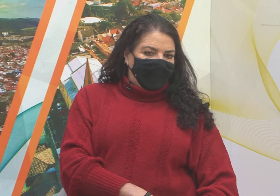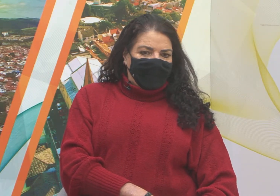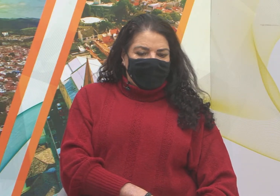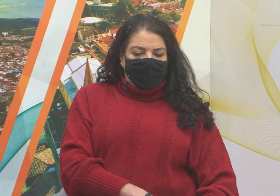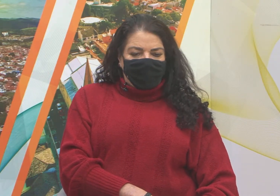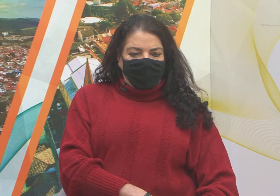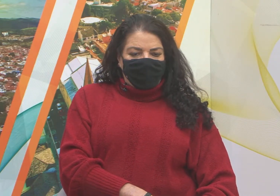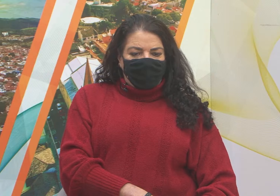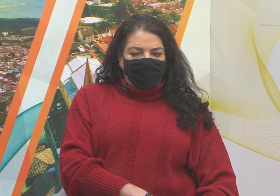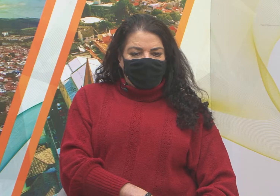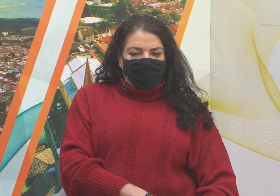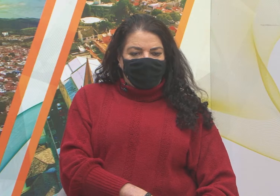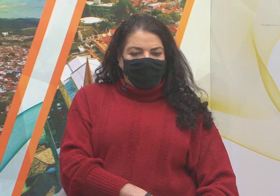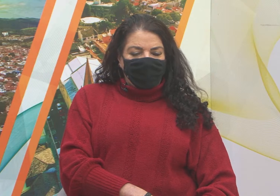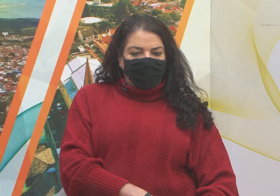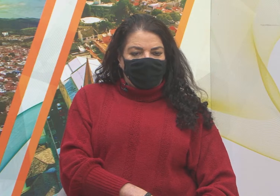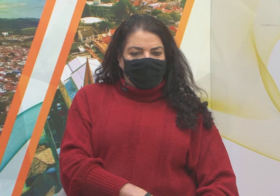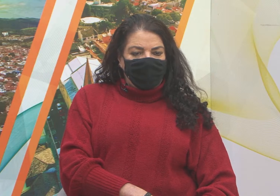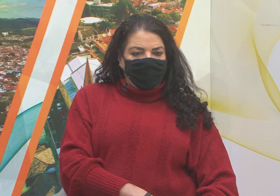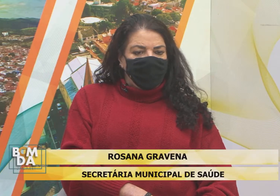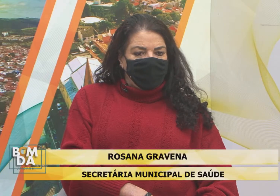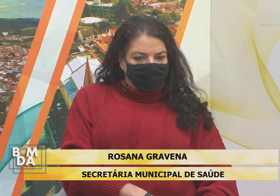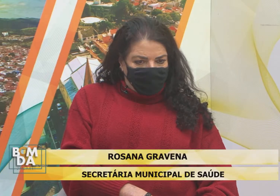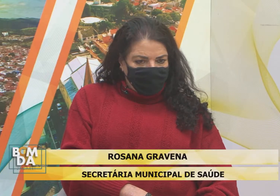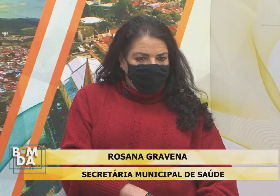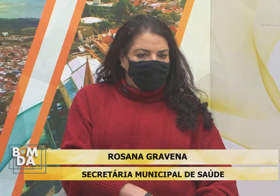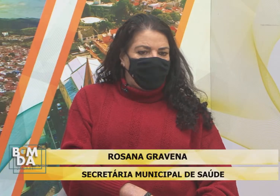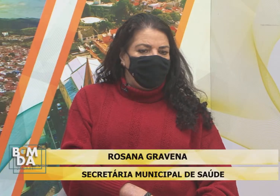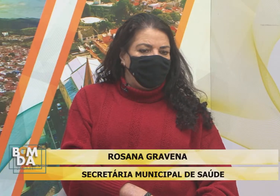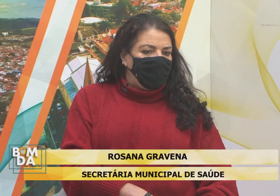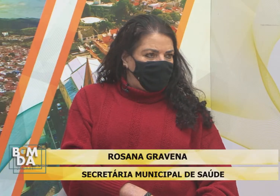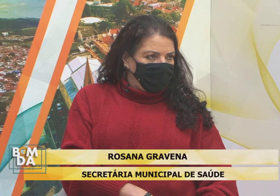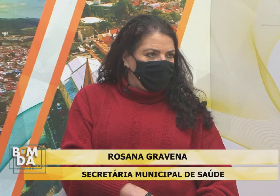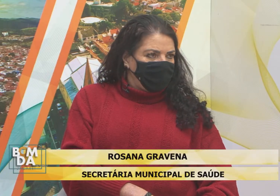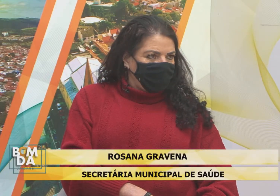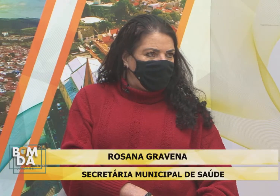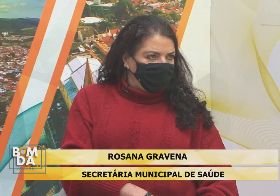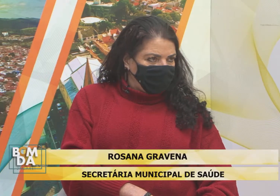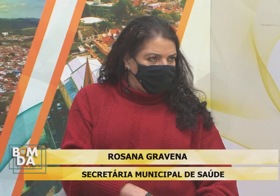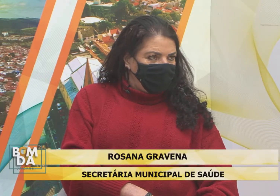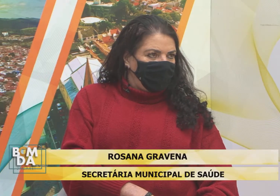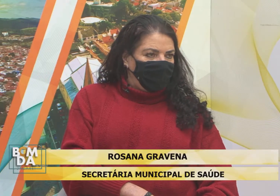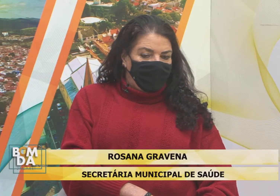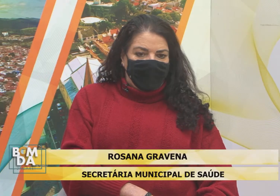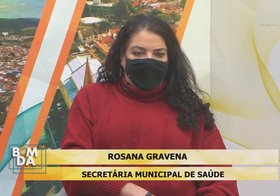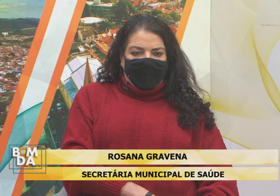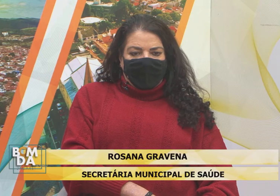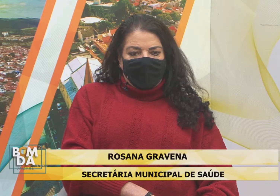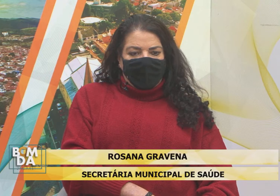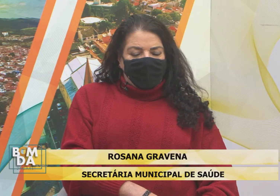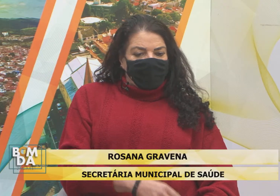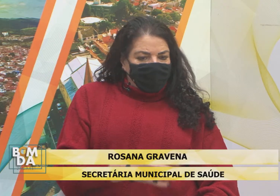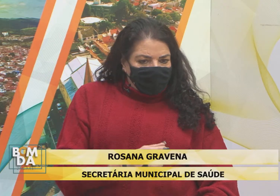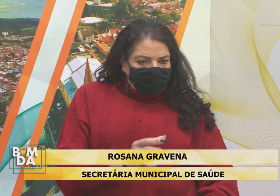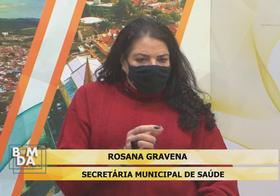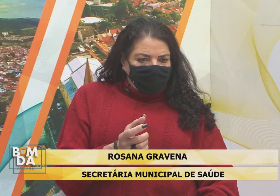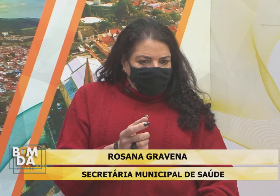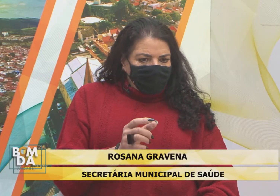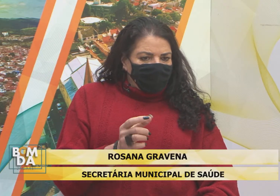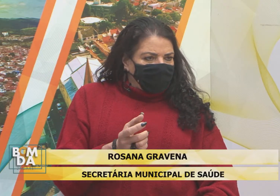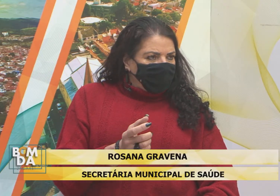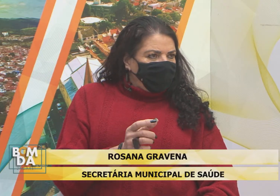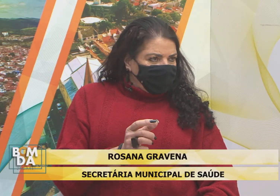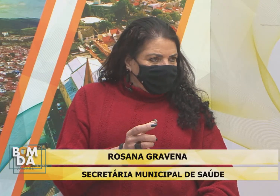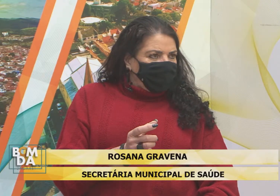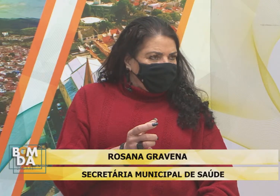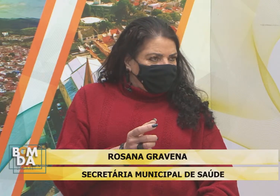Né? Então, é uma gripe que pode também levar a óbito, como já levou, né? E